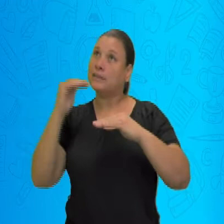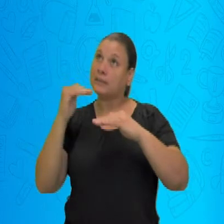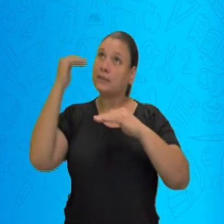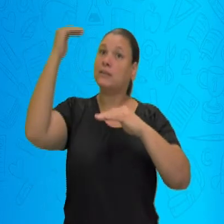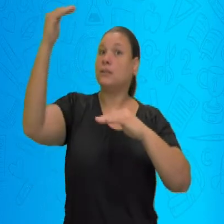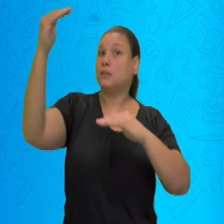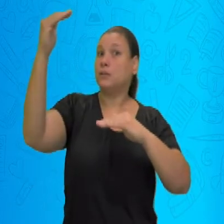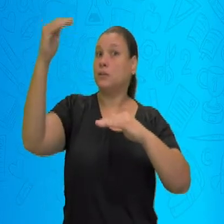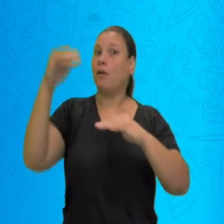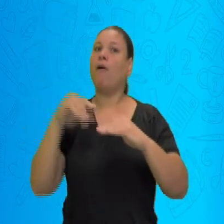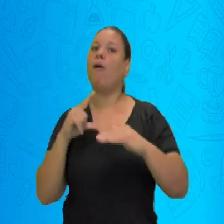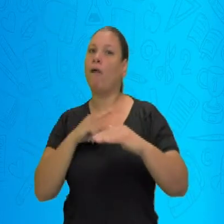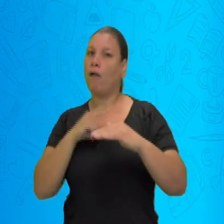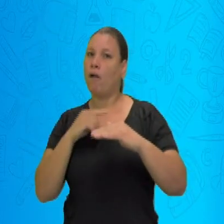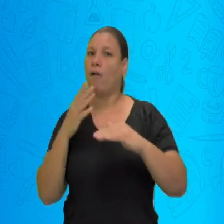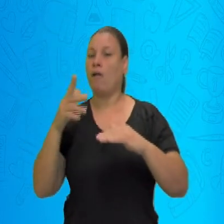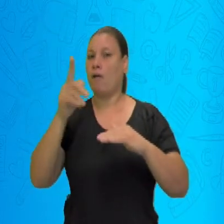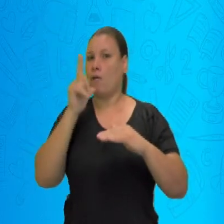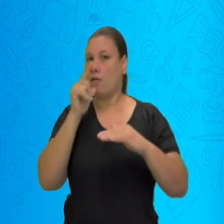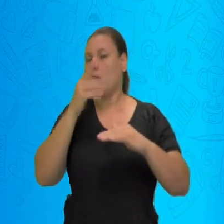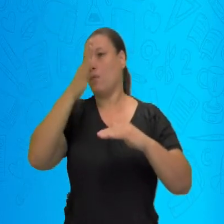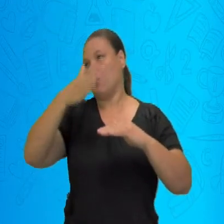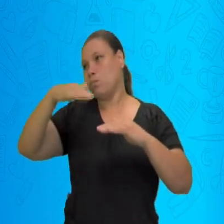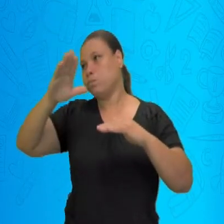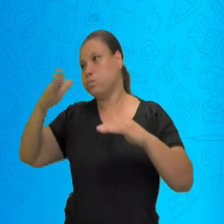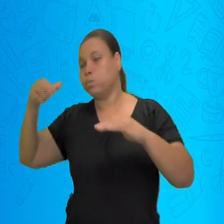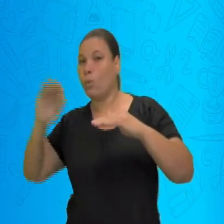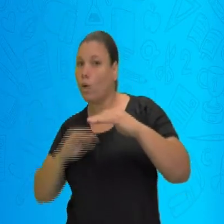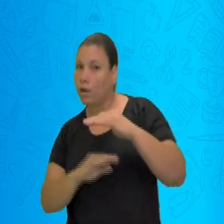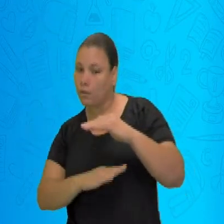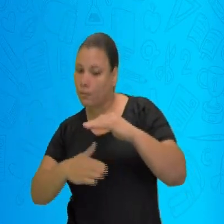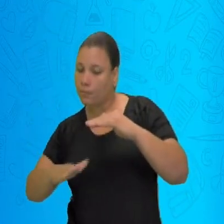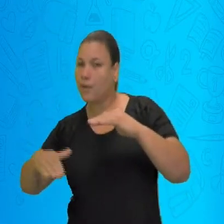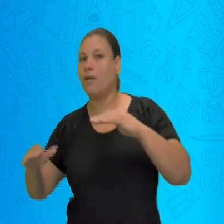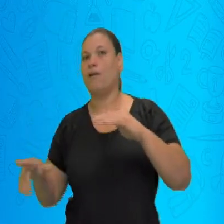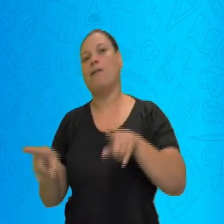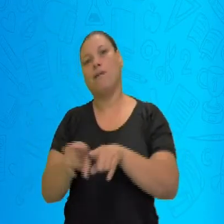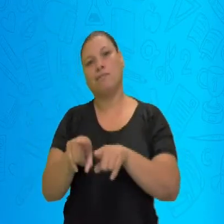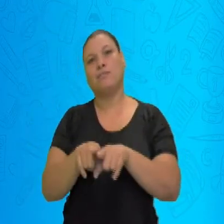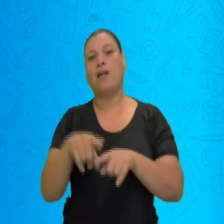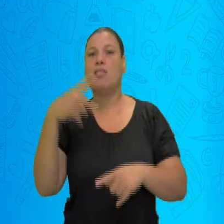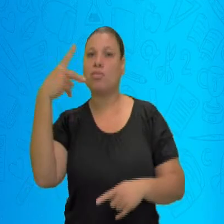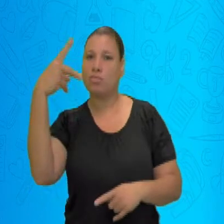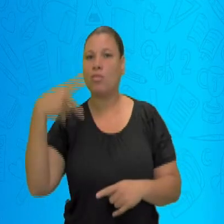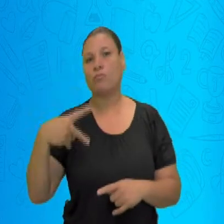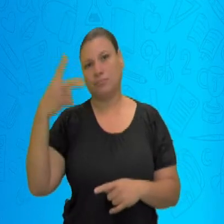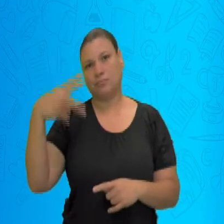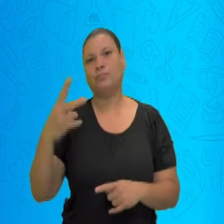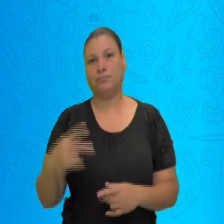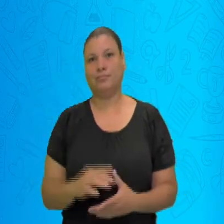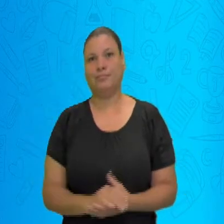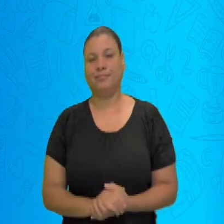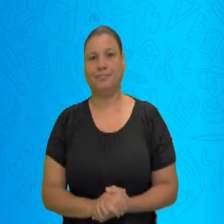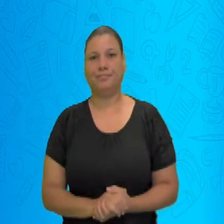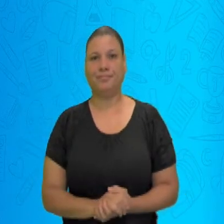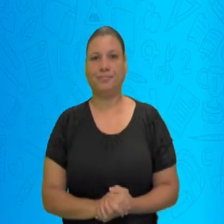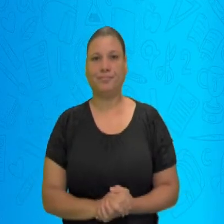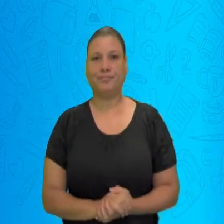Mineiro não tem praia no seu estado, mas ele conhece bem as praias nesse